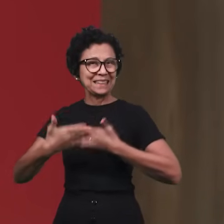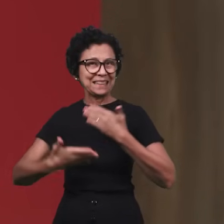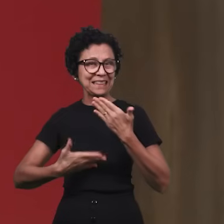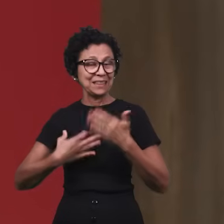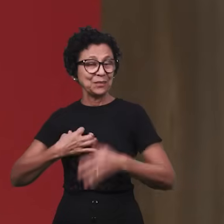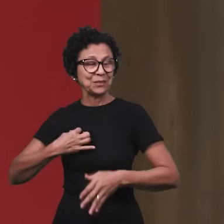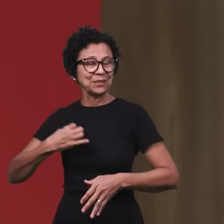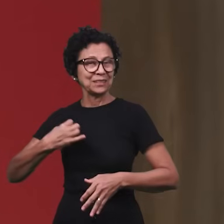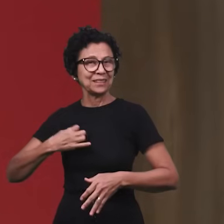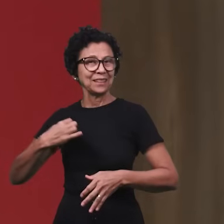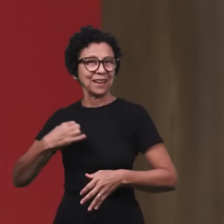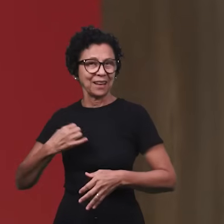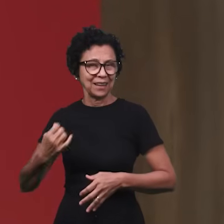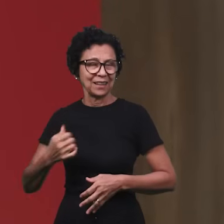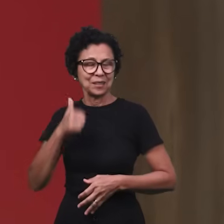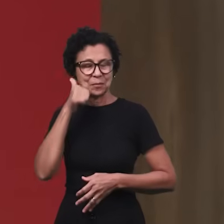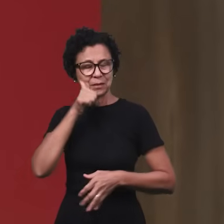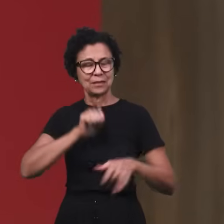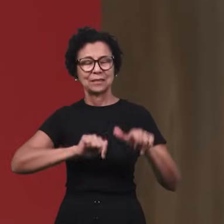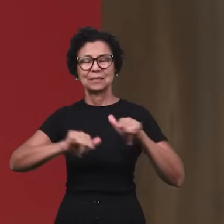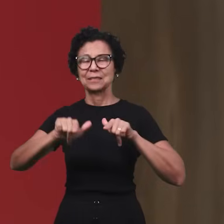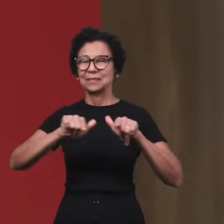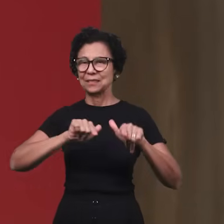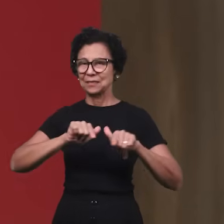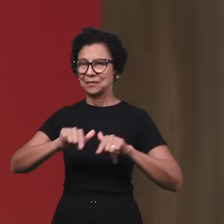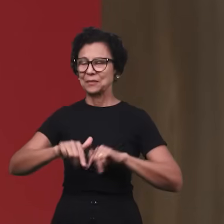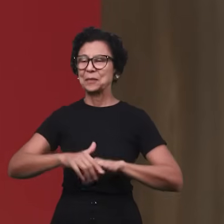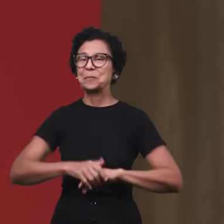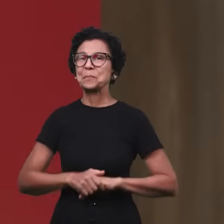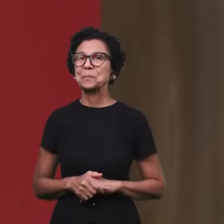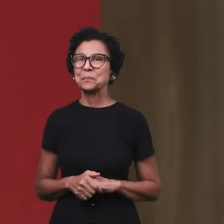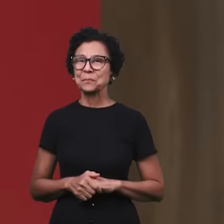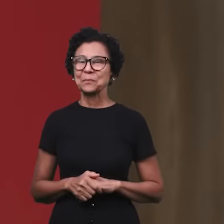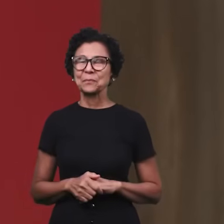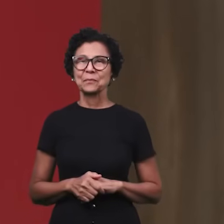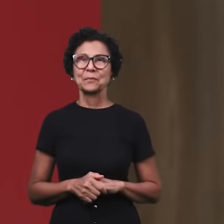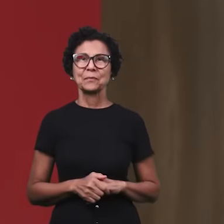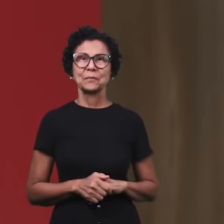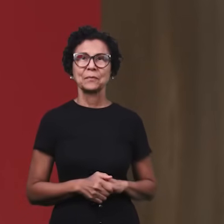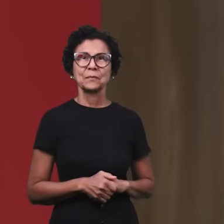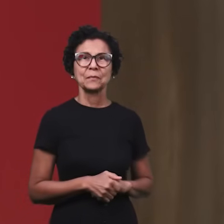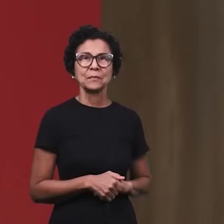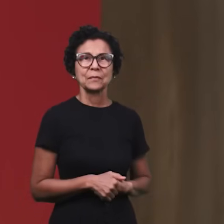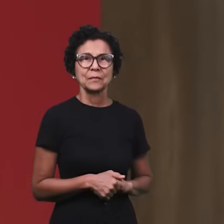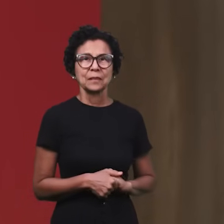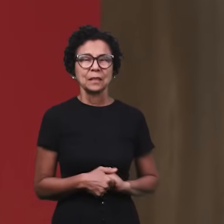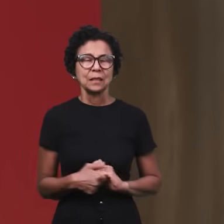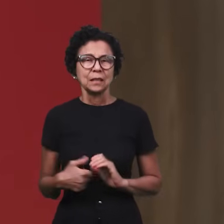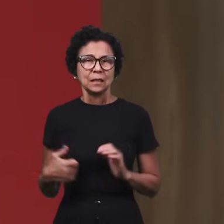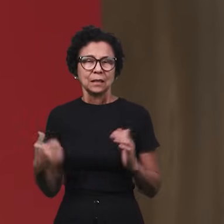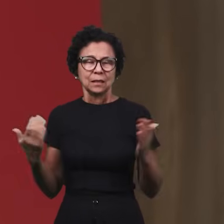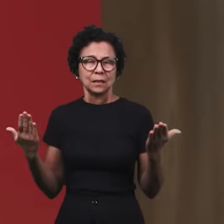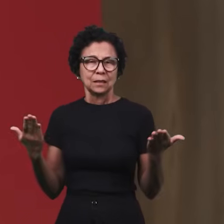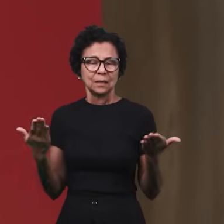forma voluntária. E nós sabemos que o trabalho que a mulher virtuosa ela faz, né, que